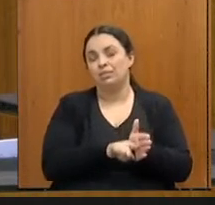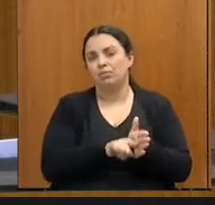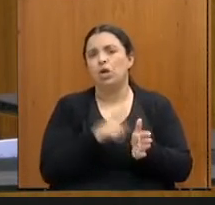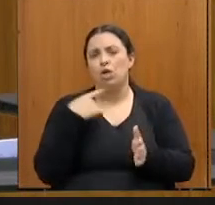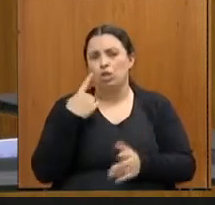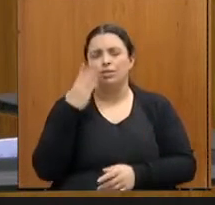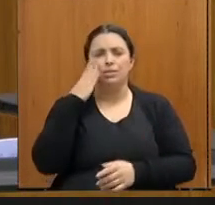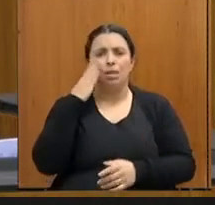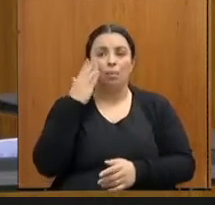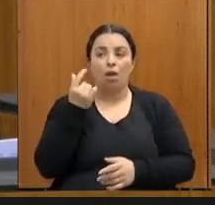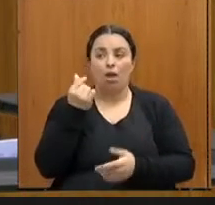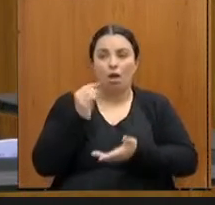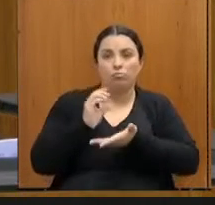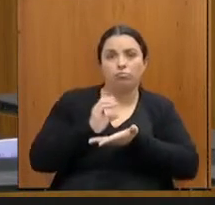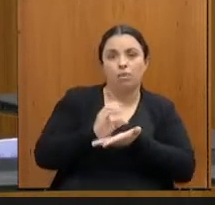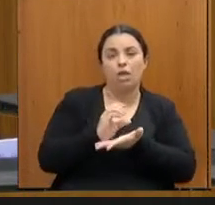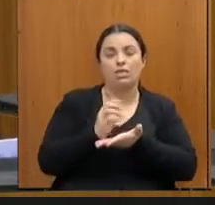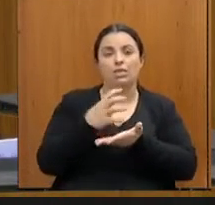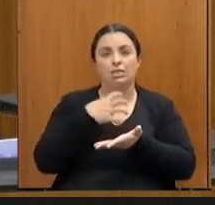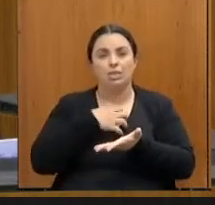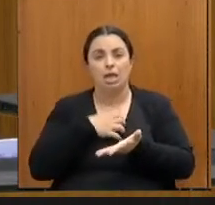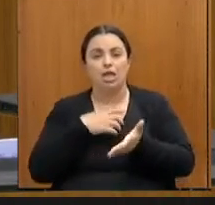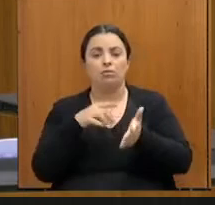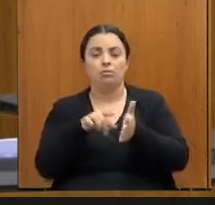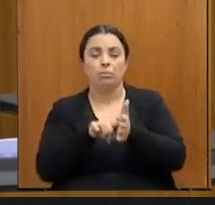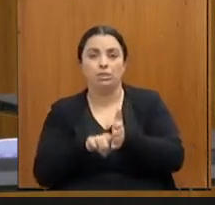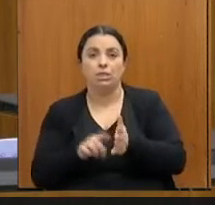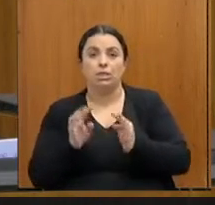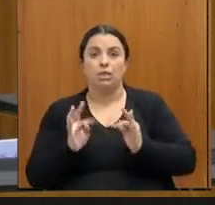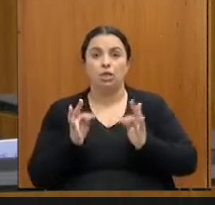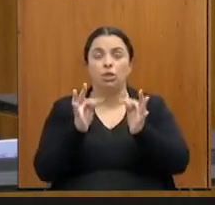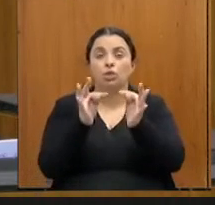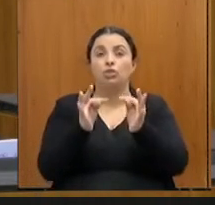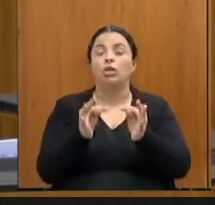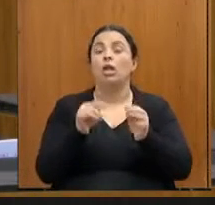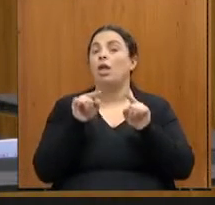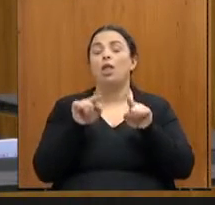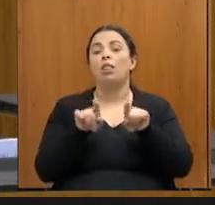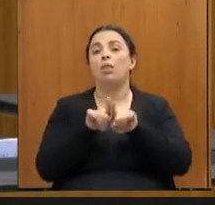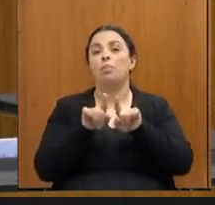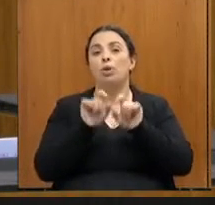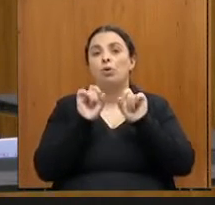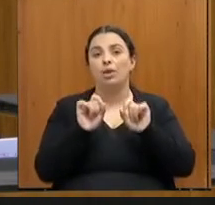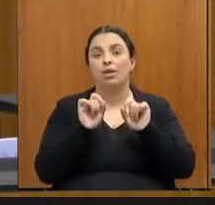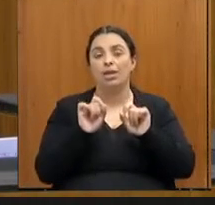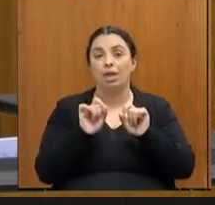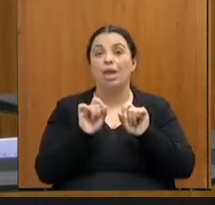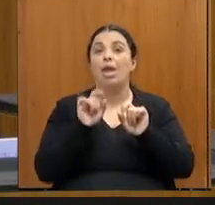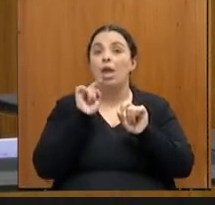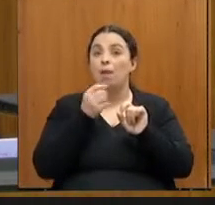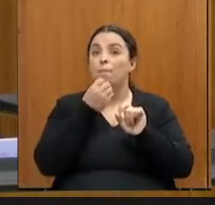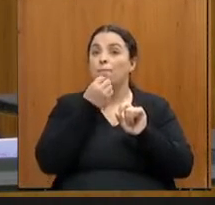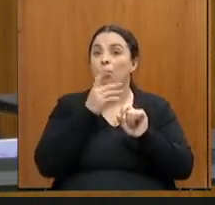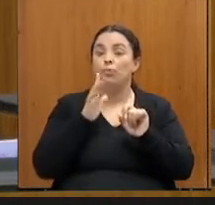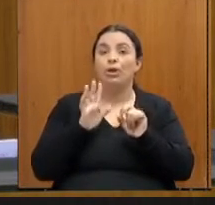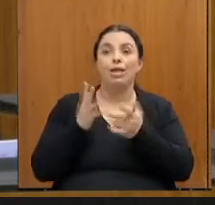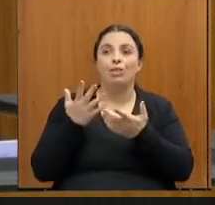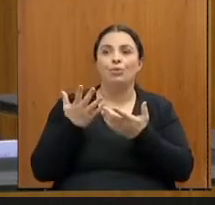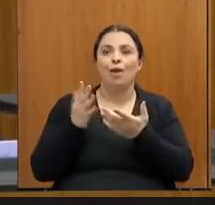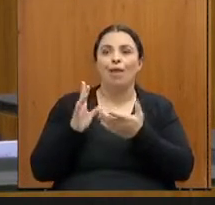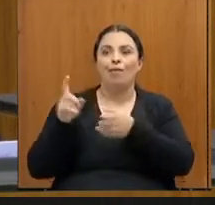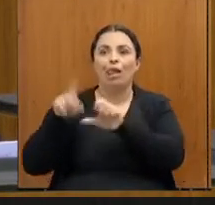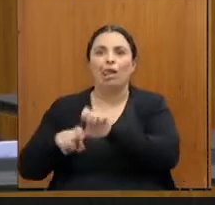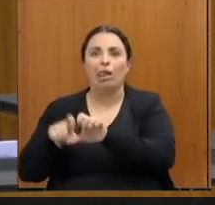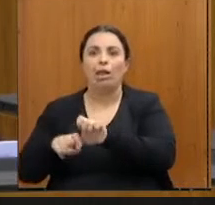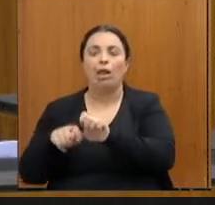pesquisa e tecnologia se referencia também a superação da Mineiro dependência no nosso Estado é